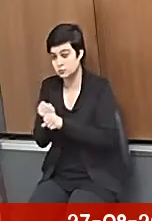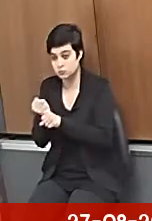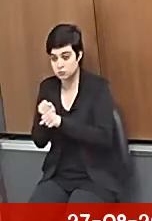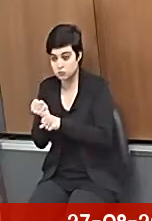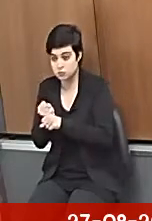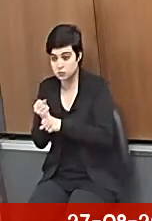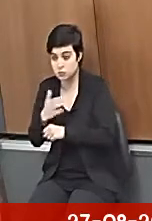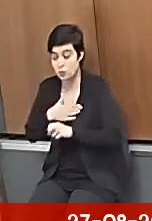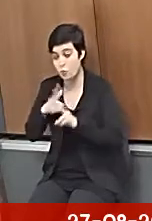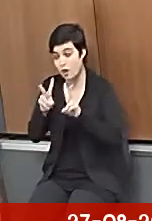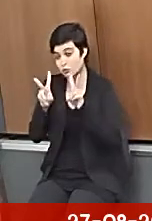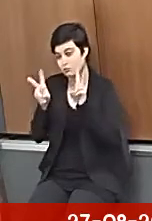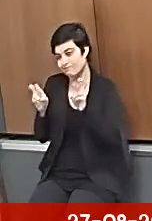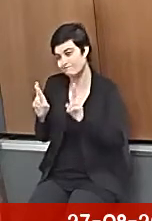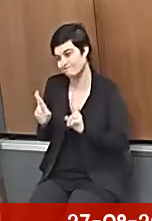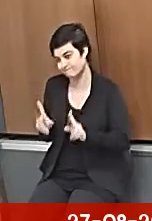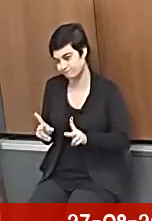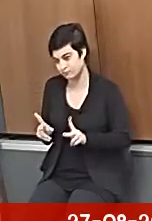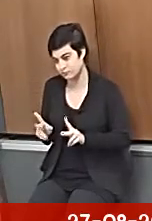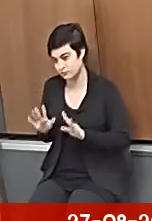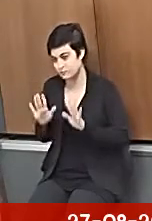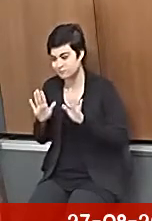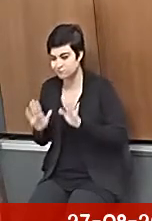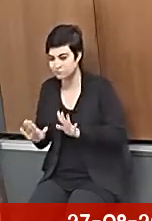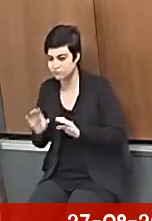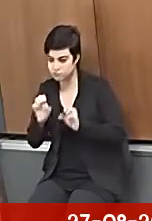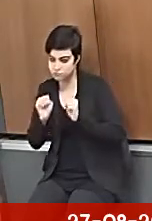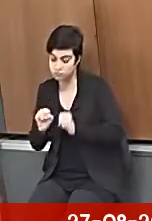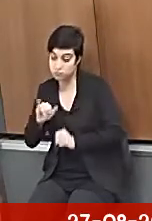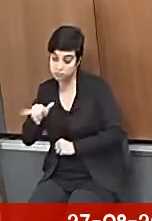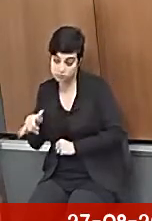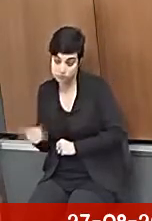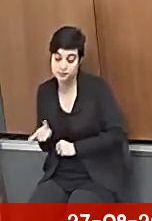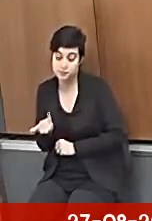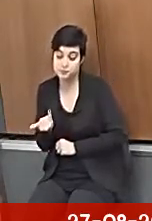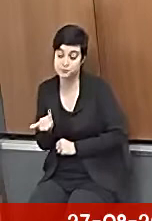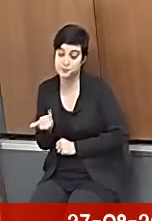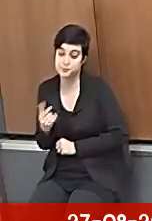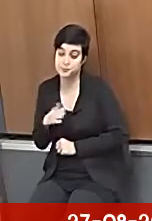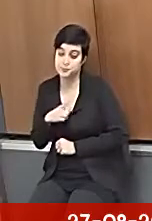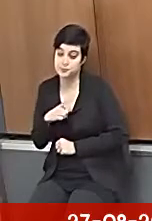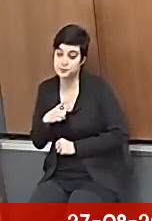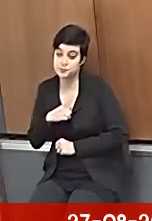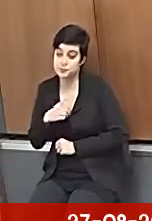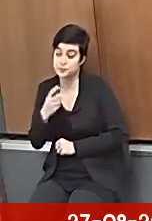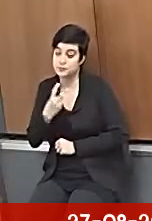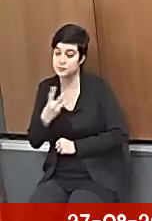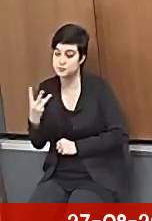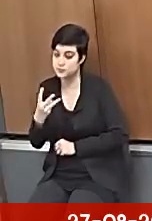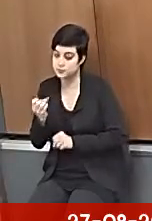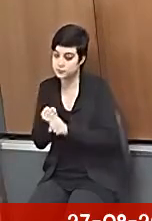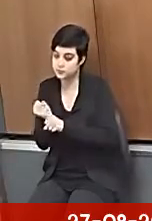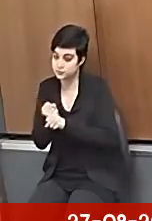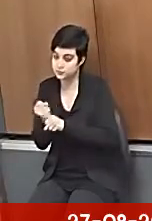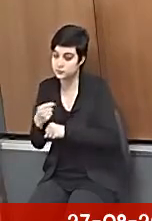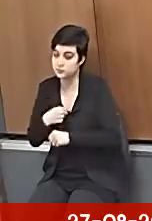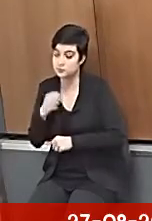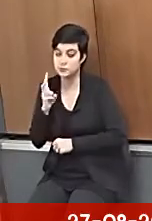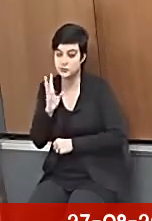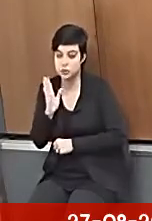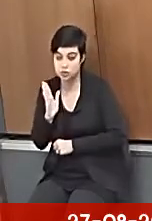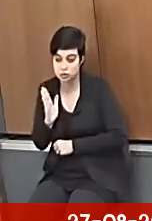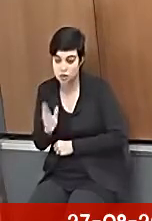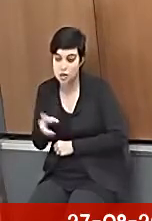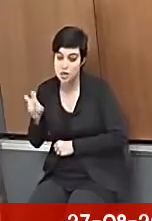meu não seria isso mas eu tenho um gancho nesses 35 33 anos esses 33 anos o quê já subi